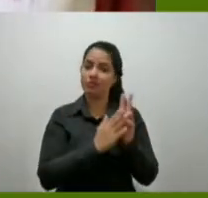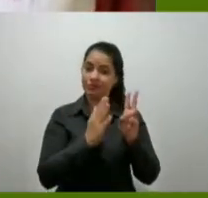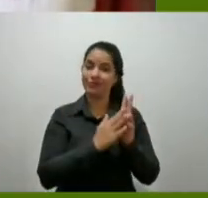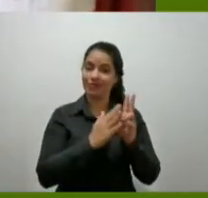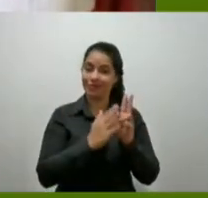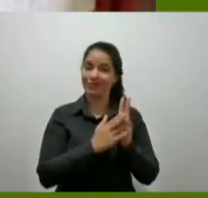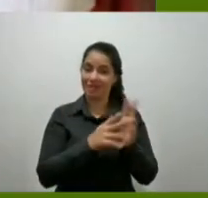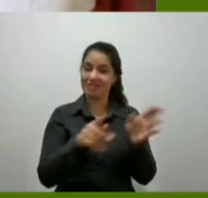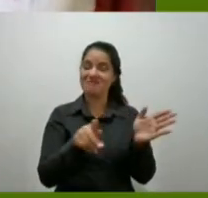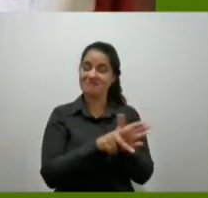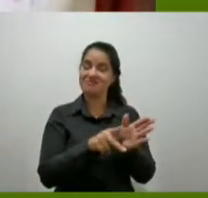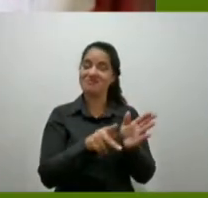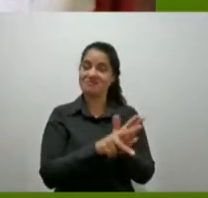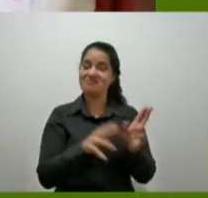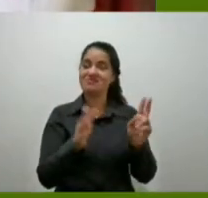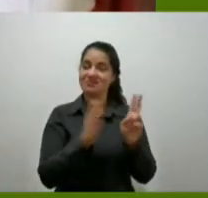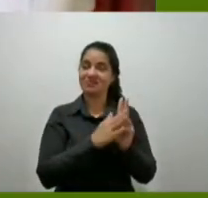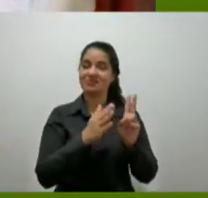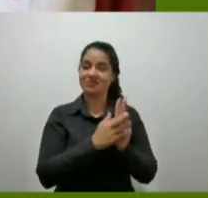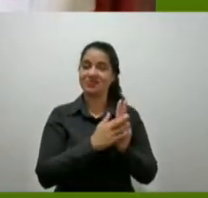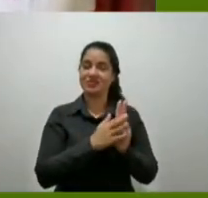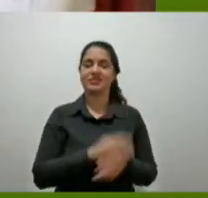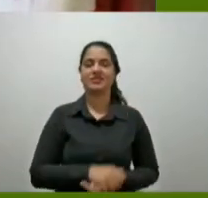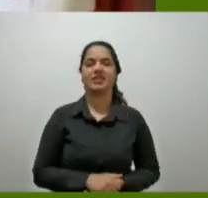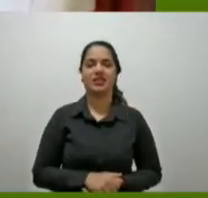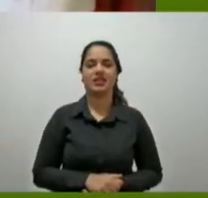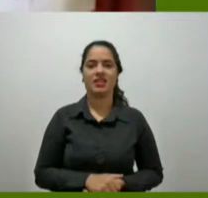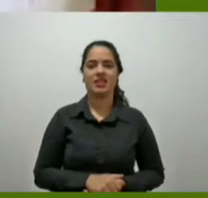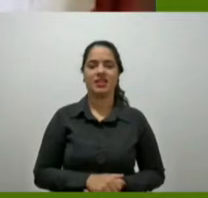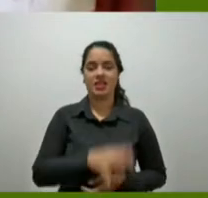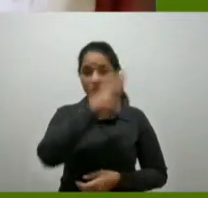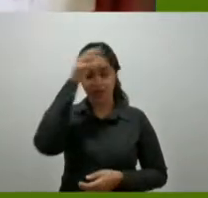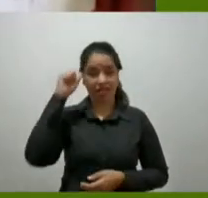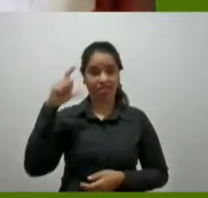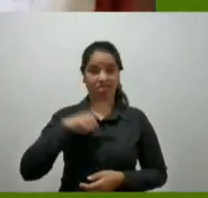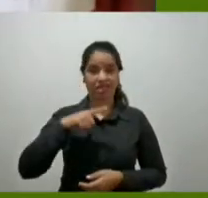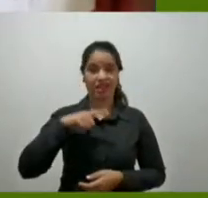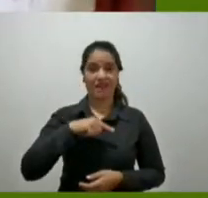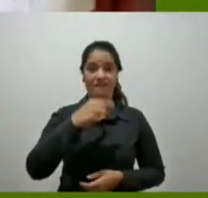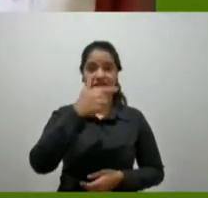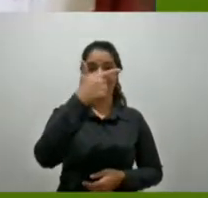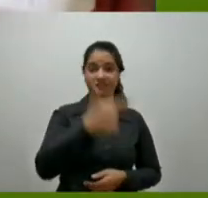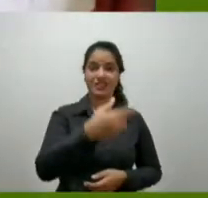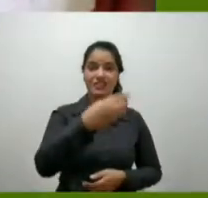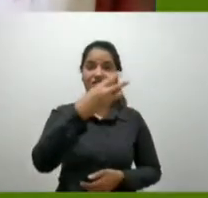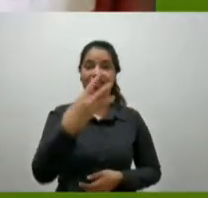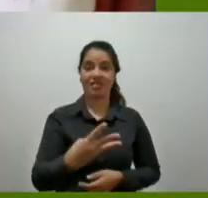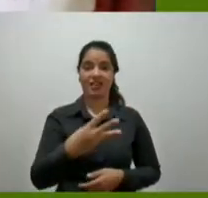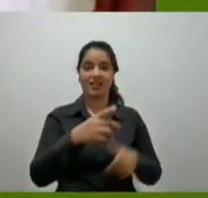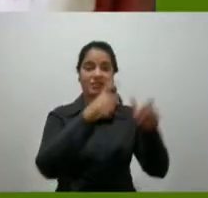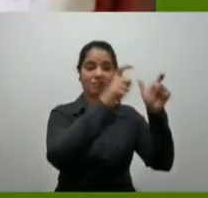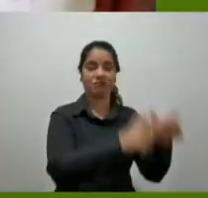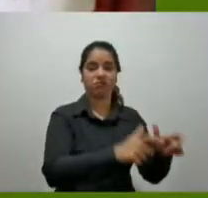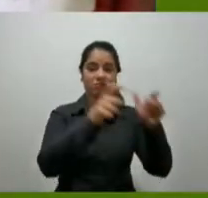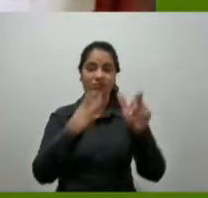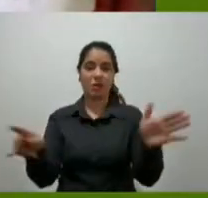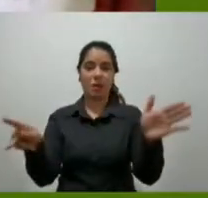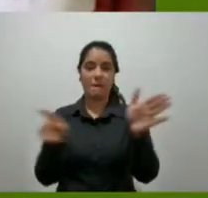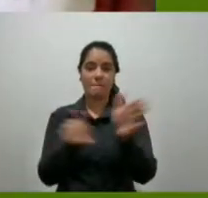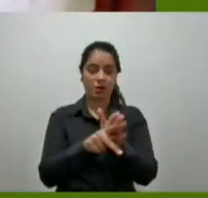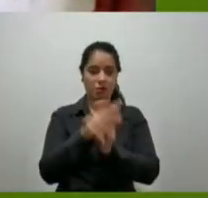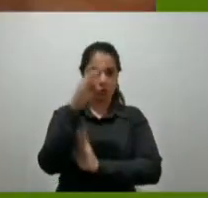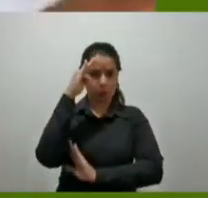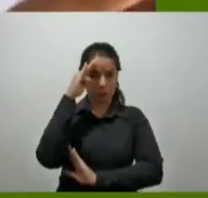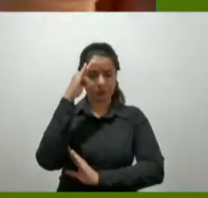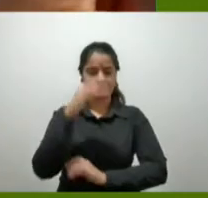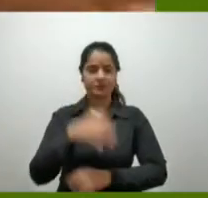tem 23 quartéis dentro da Amazônia. E eu voei com eles e pude fotografar detalhes da